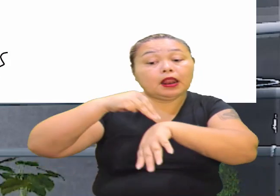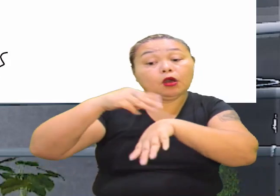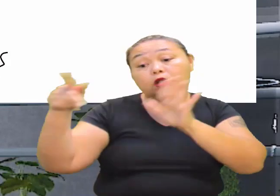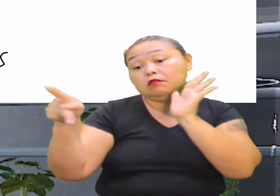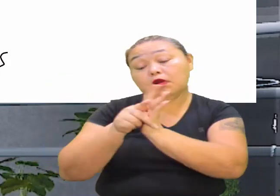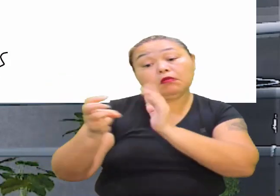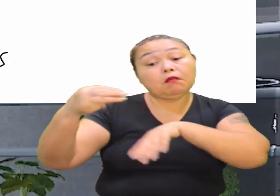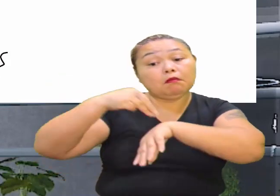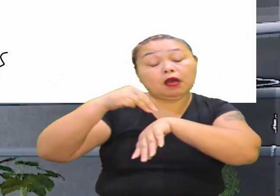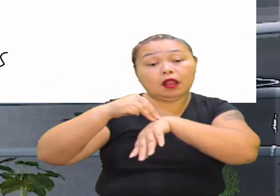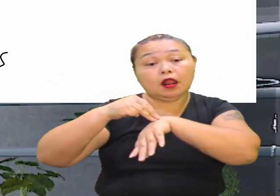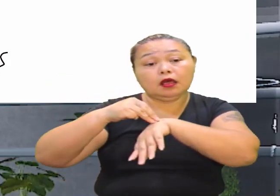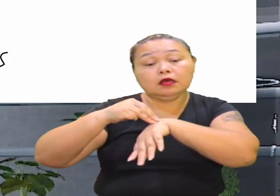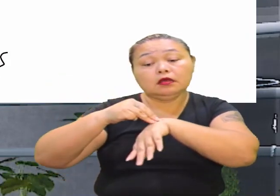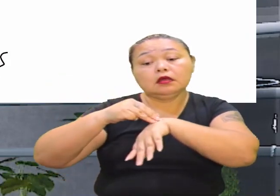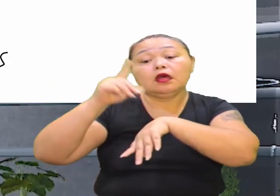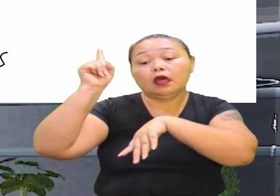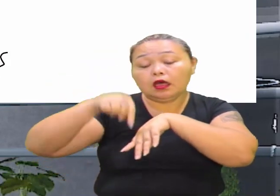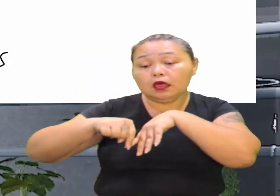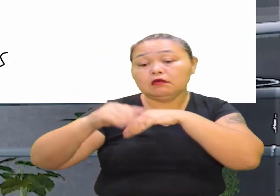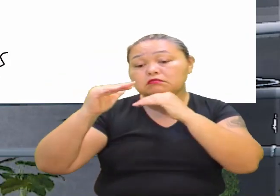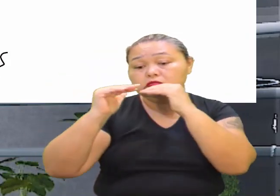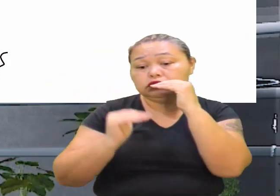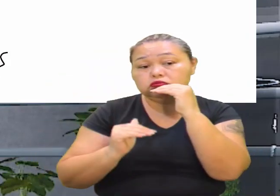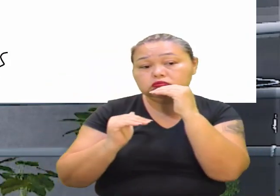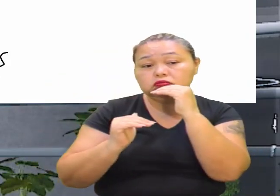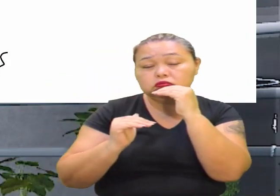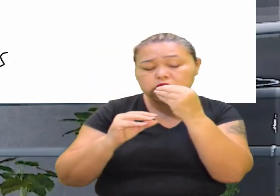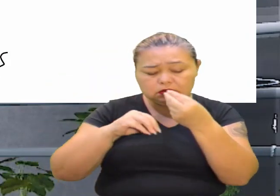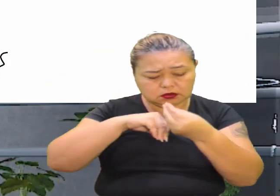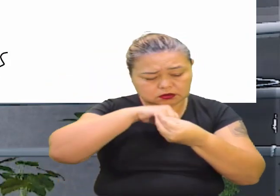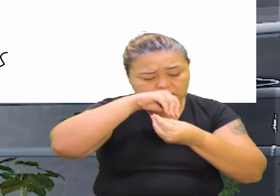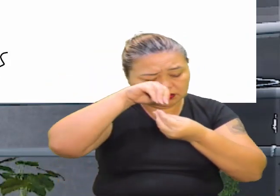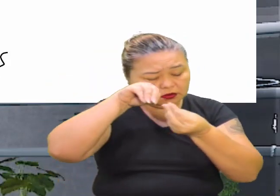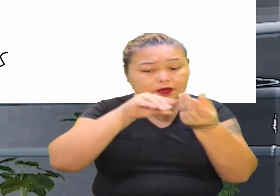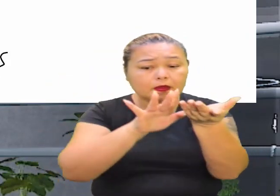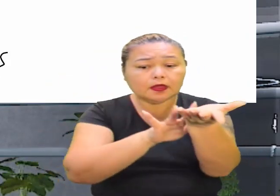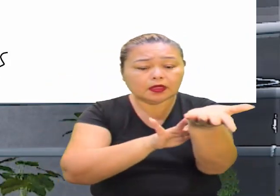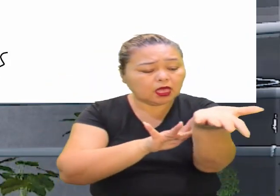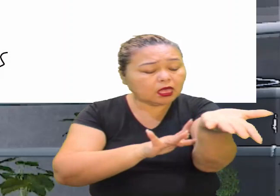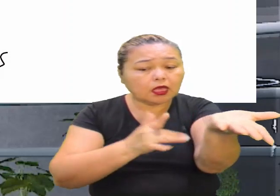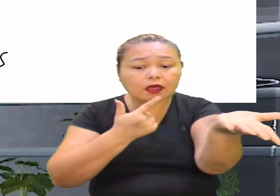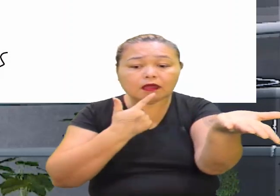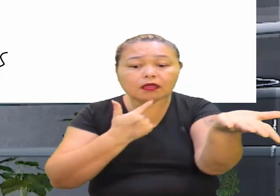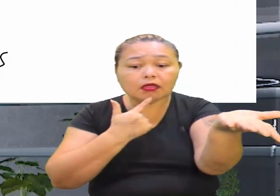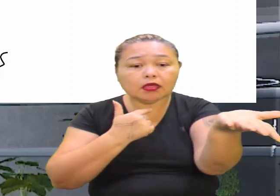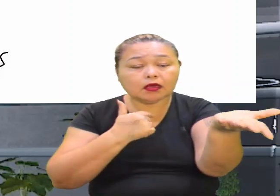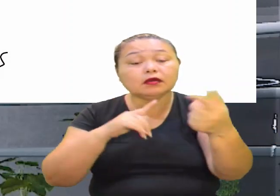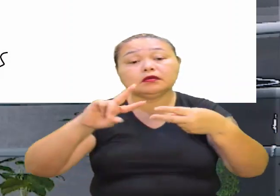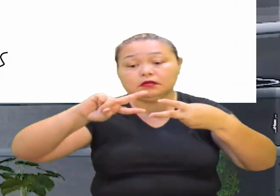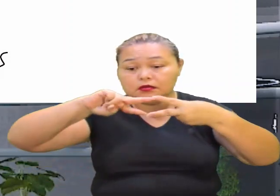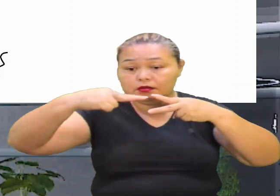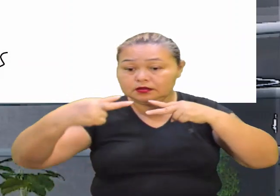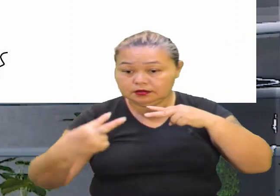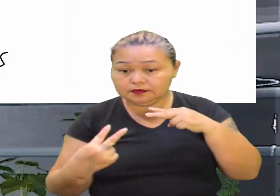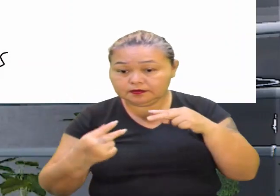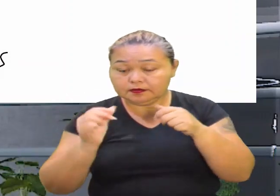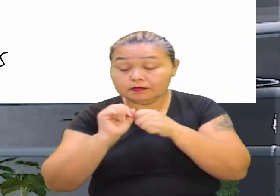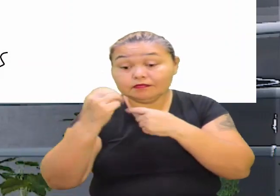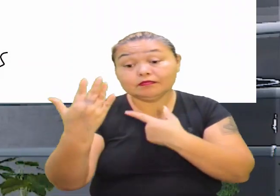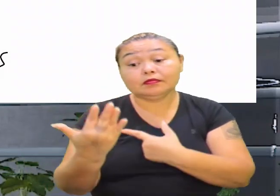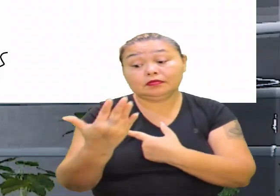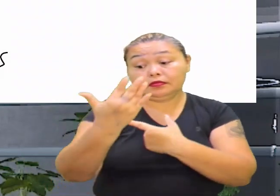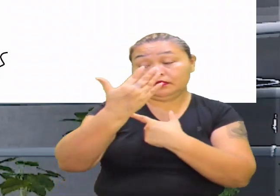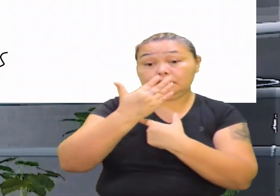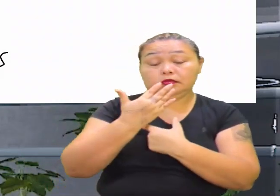malária, porque eles são deficientes, sofrem muito. Então, a genética nos auxilia a